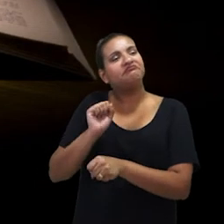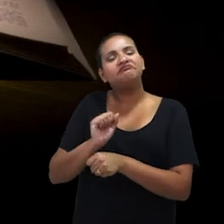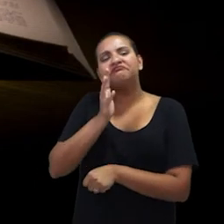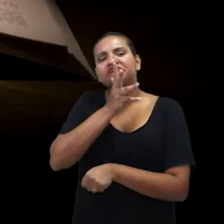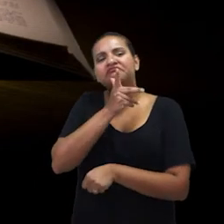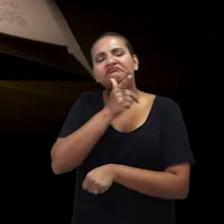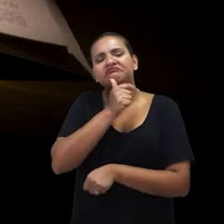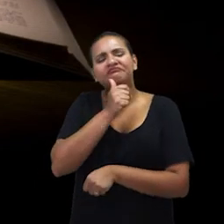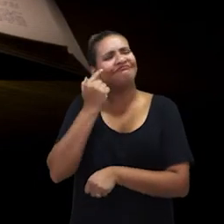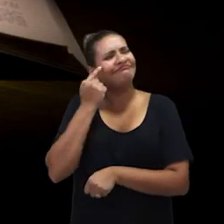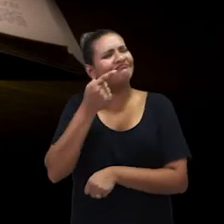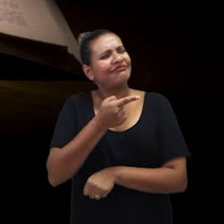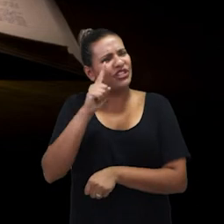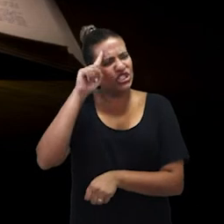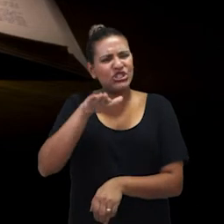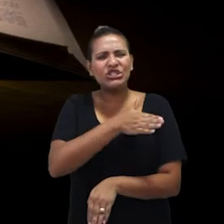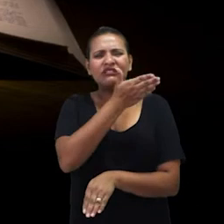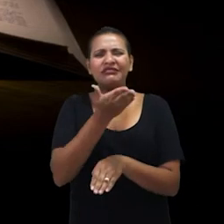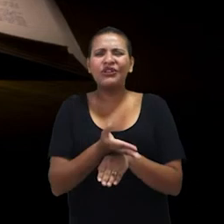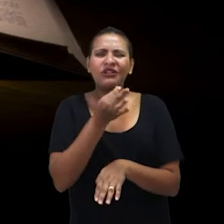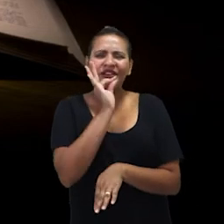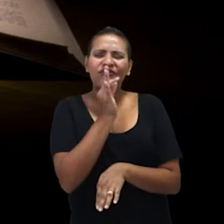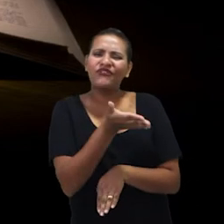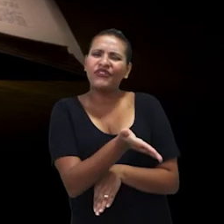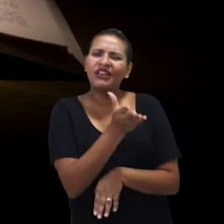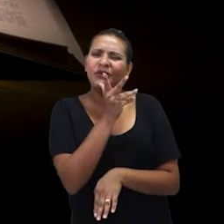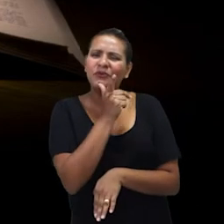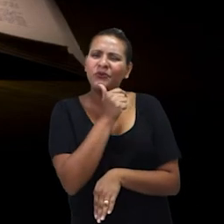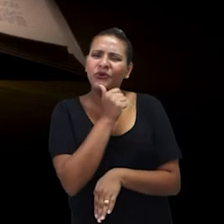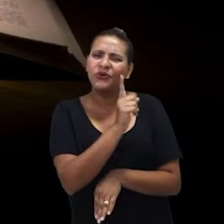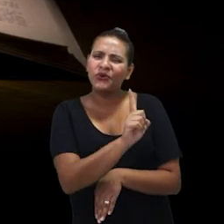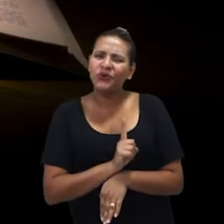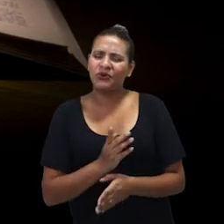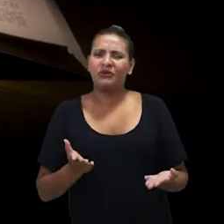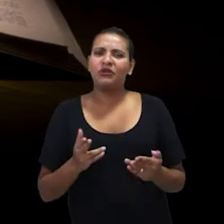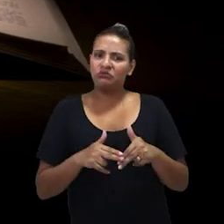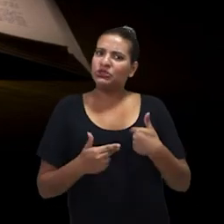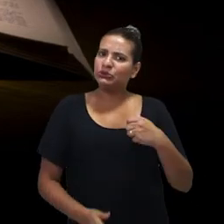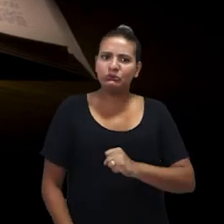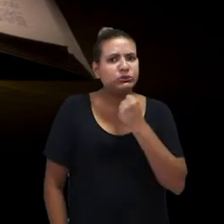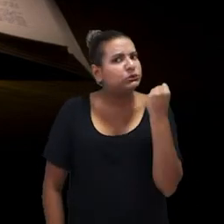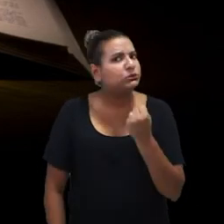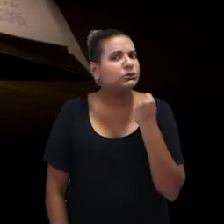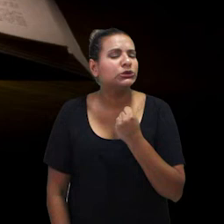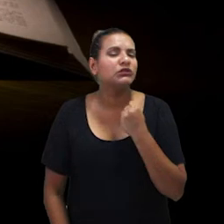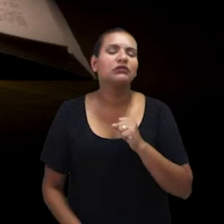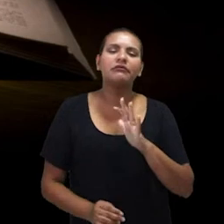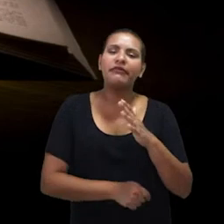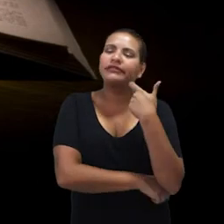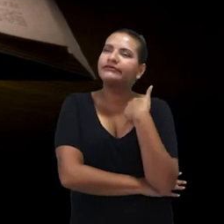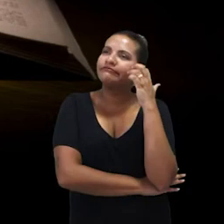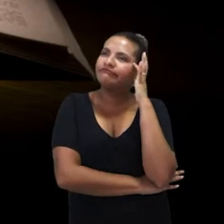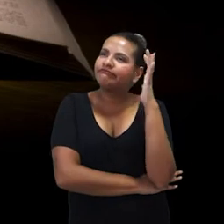funcionário passou o dia inteiro tomando café. Tinha razão o rapaz de ficar zangado. Mas com um pouco de imaginação